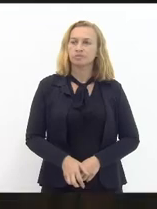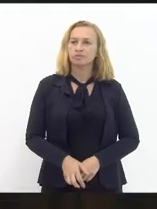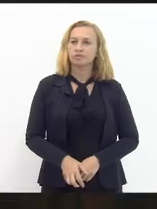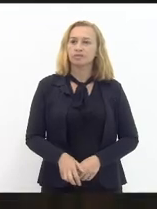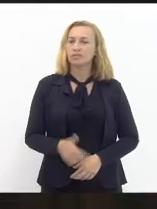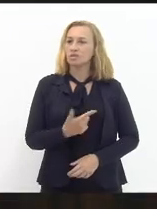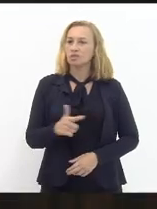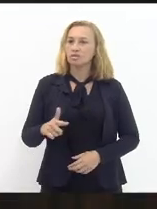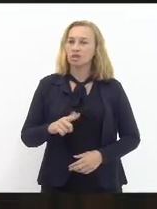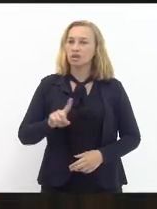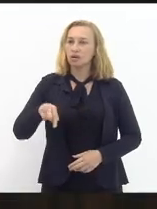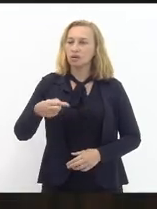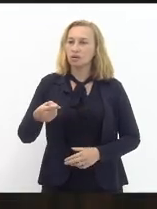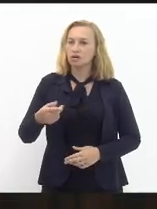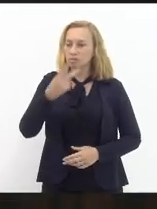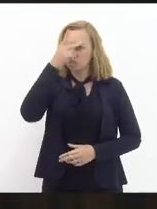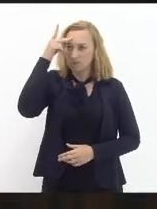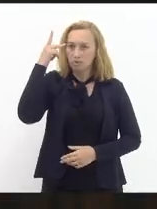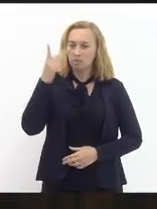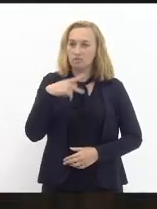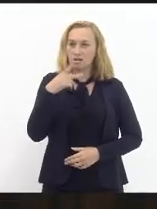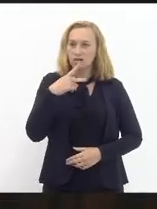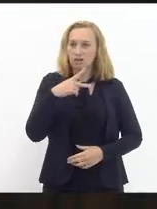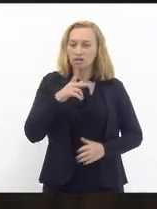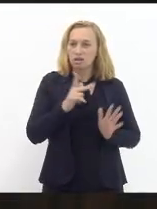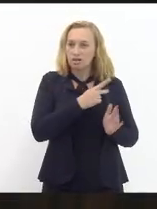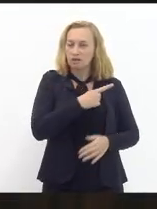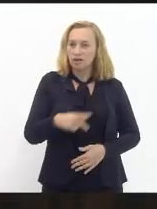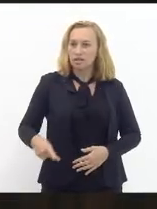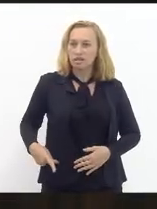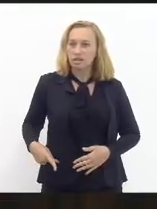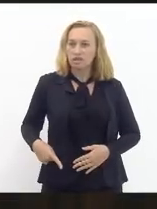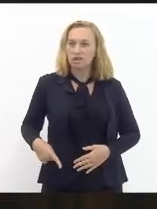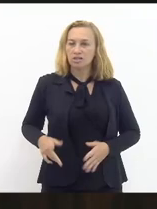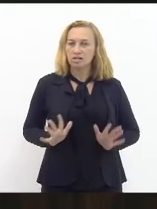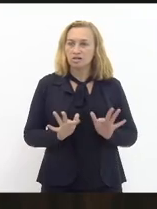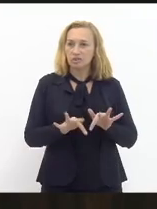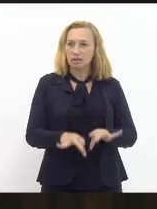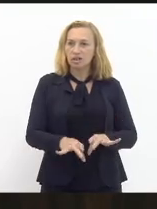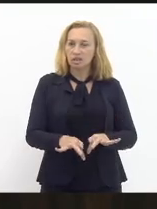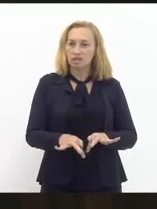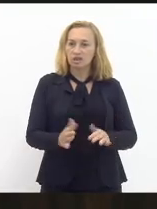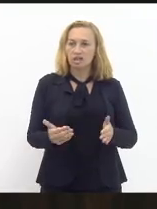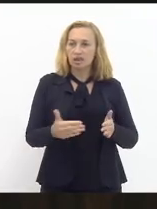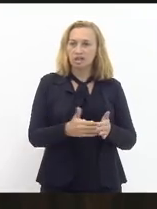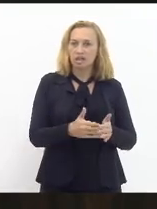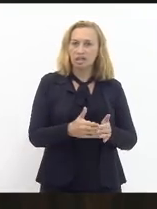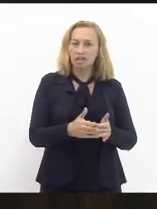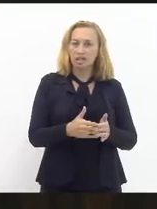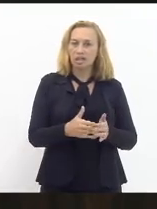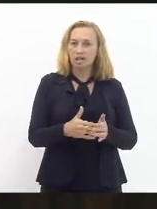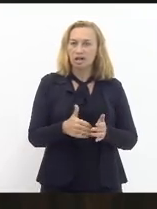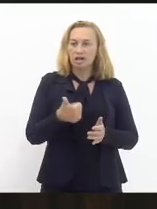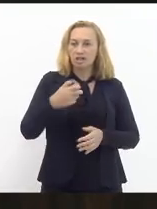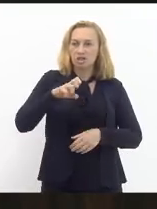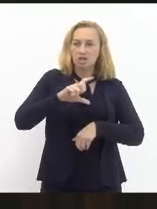Não havendo mais oradores inscritos, a presidência suspende a sessão até às 15 horas,